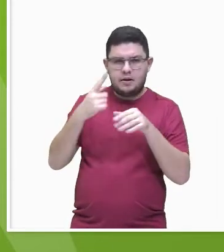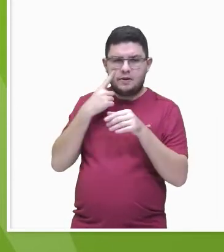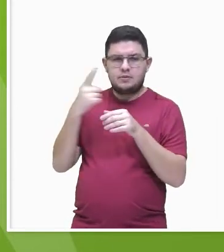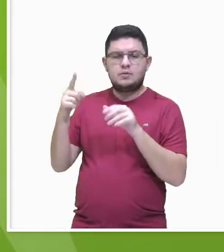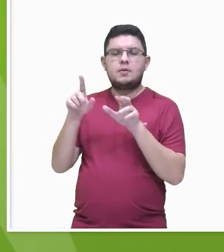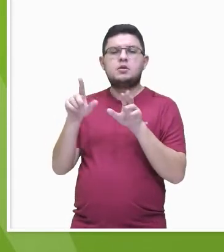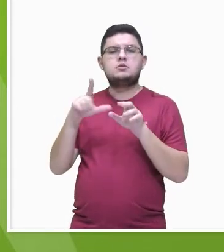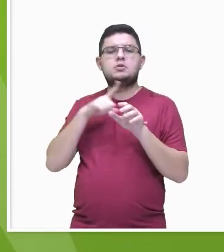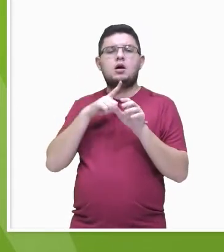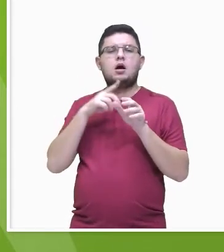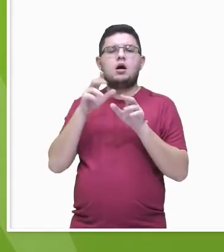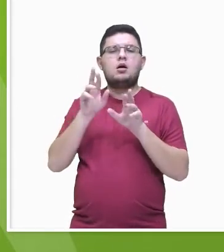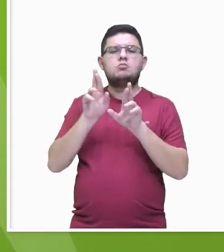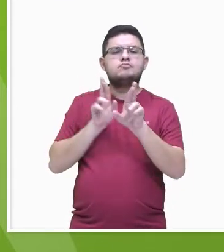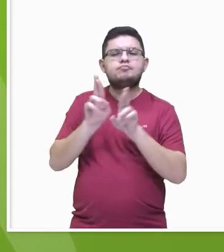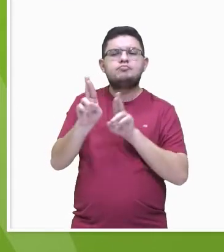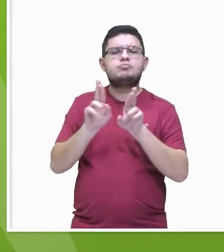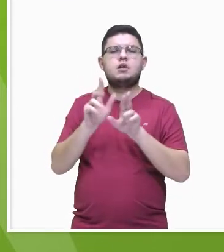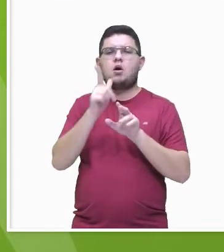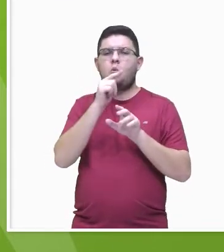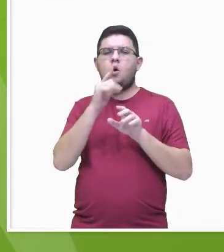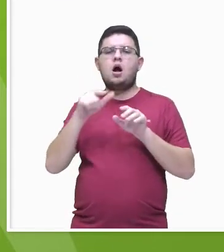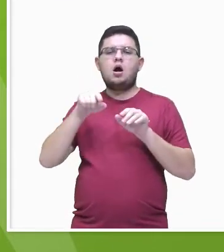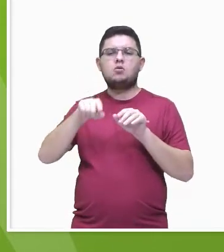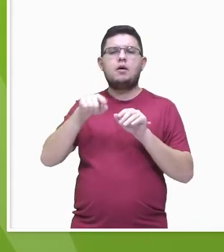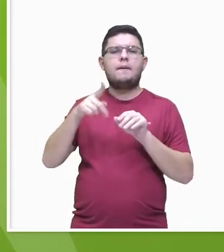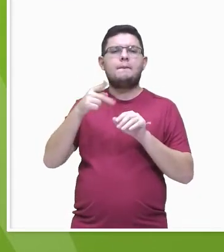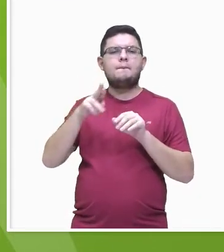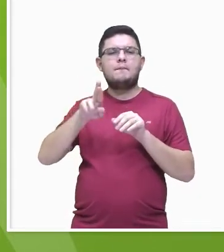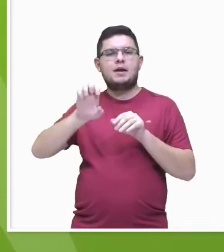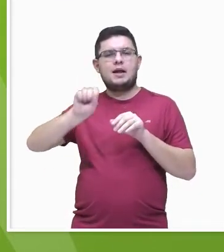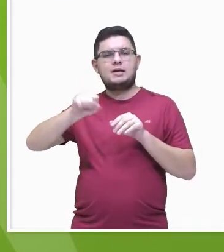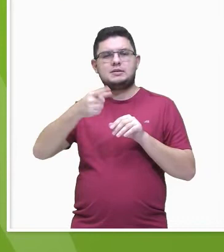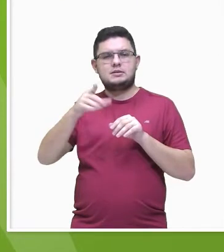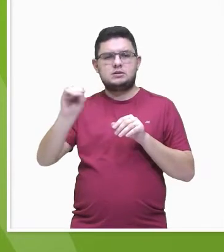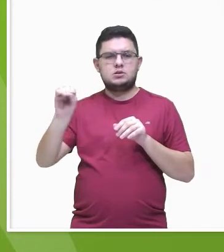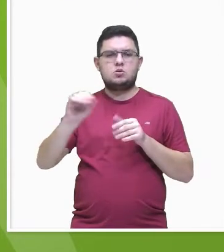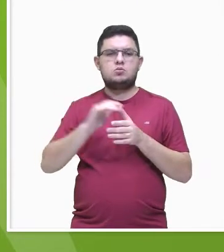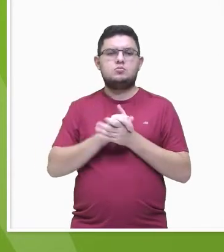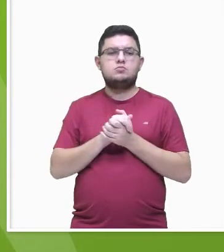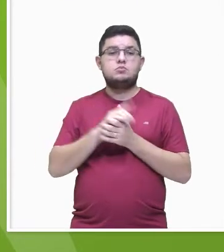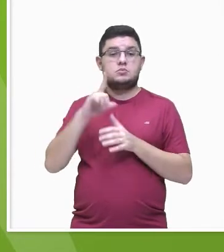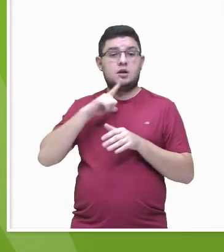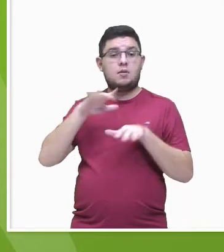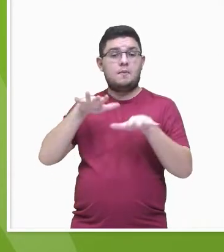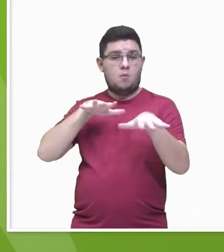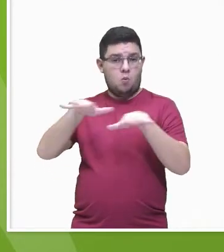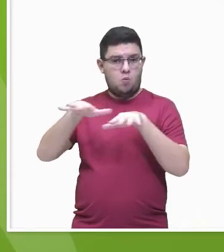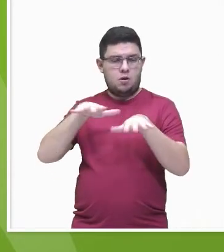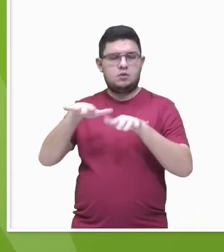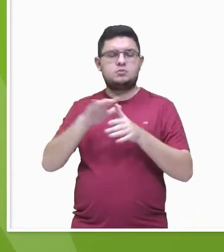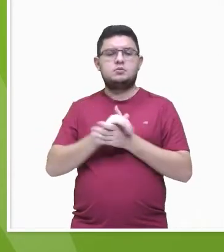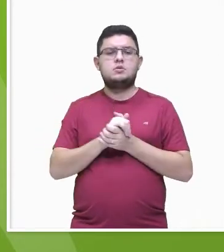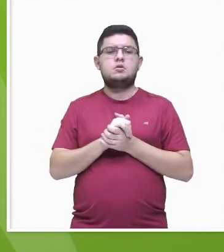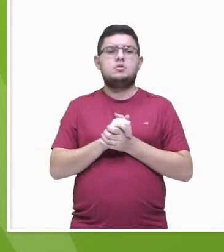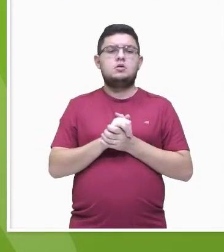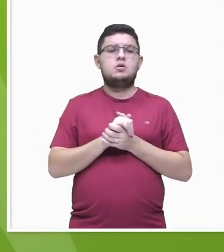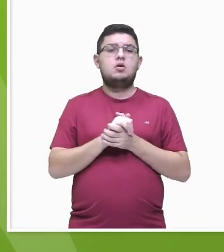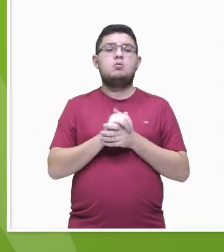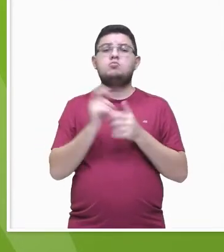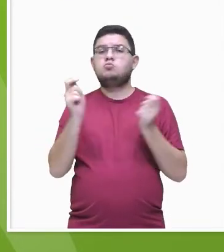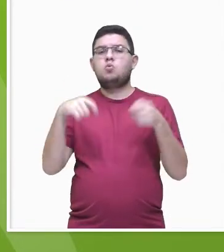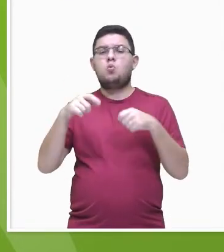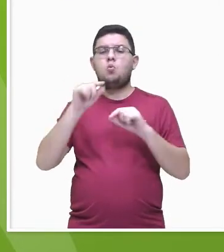pressão da água e vão permitir com que esse ouriço se locomova, né, com que ele possa andar ali no fundo do mar, por